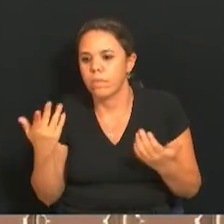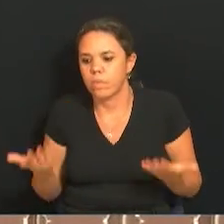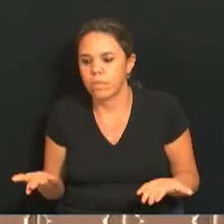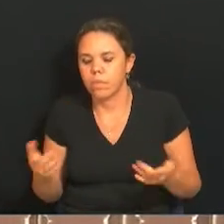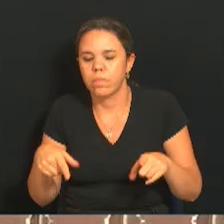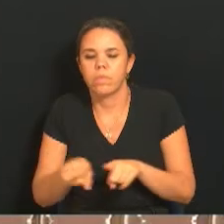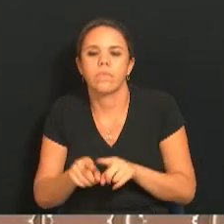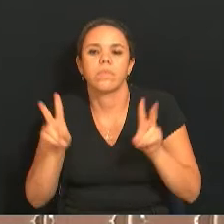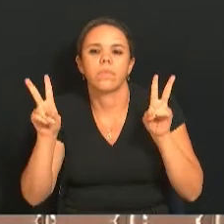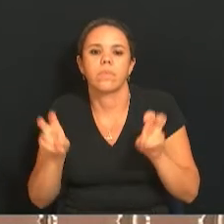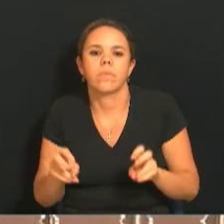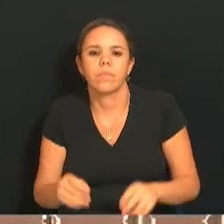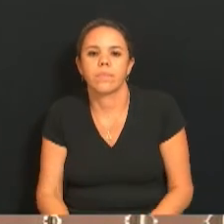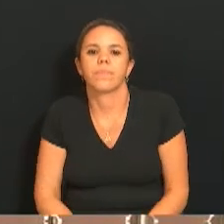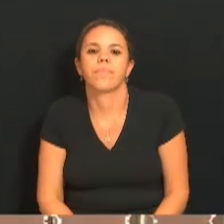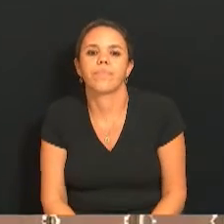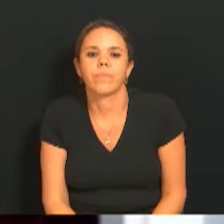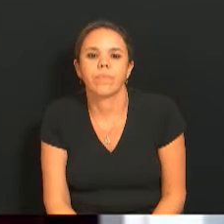respeito do assunto.